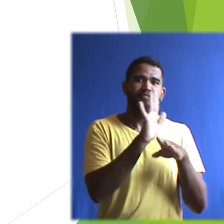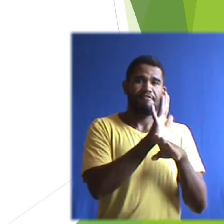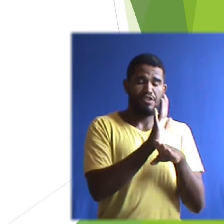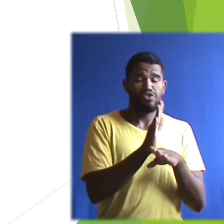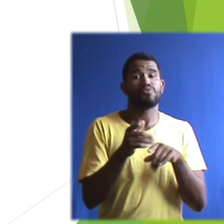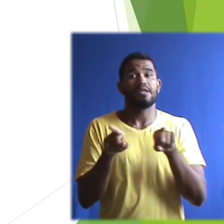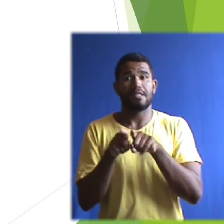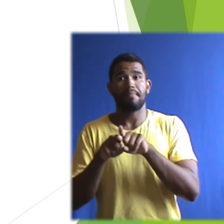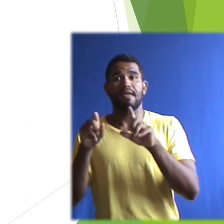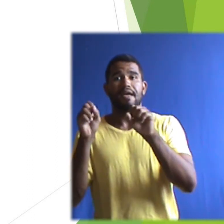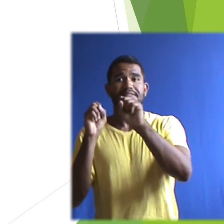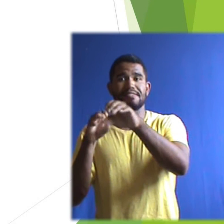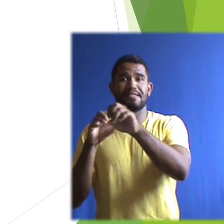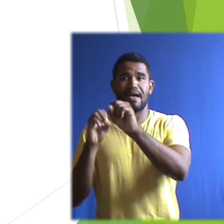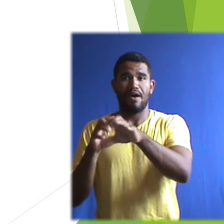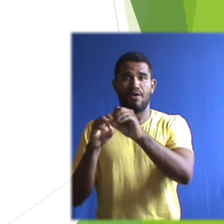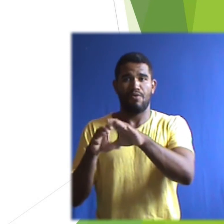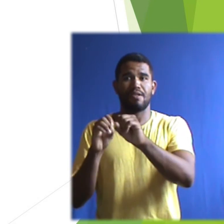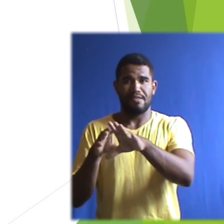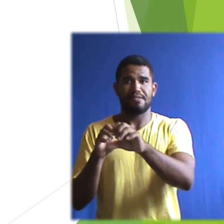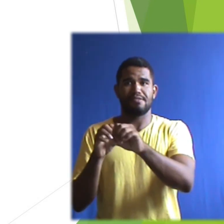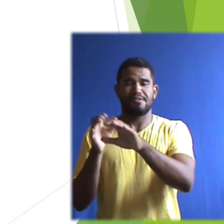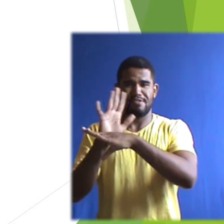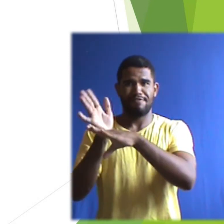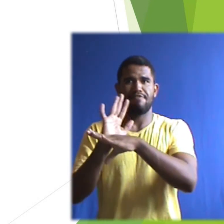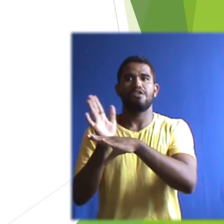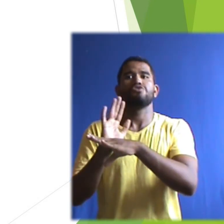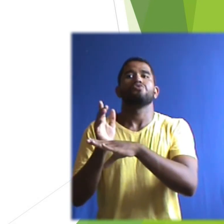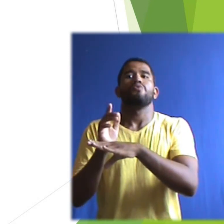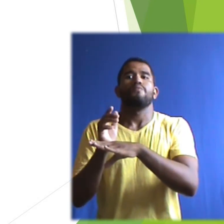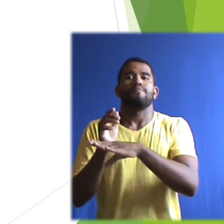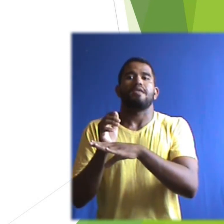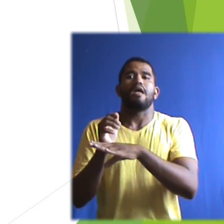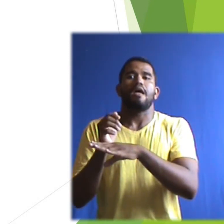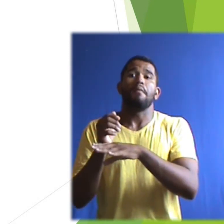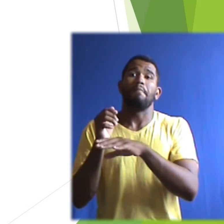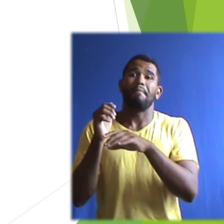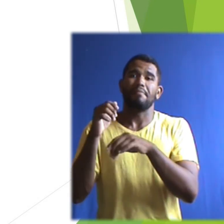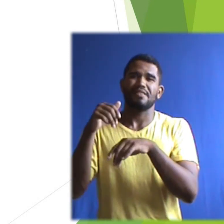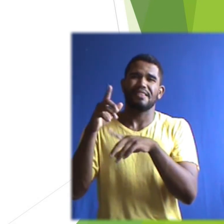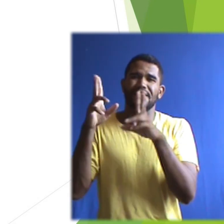tirar dúvidas, ver alguma questão pendente,